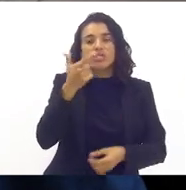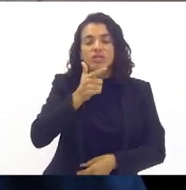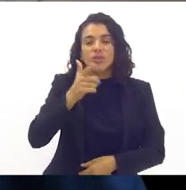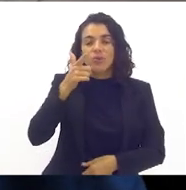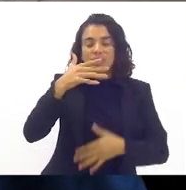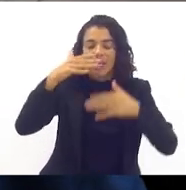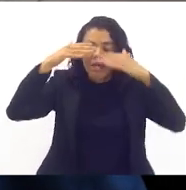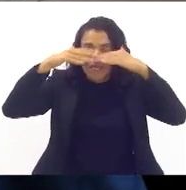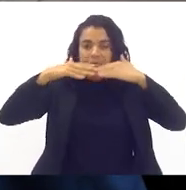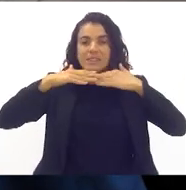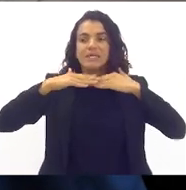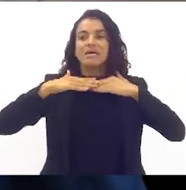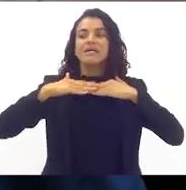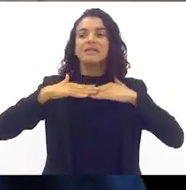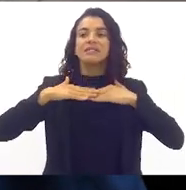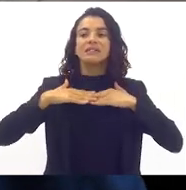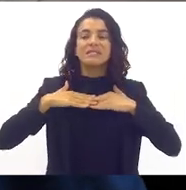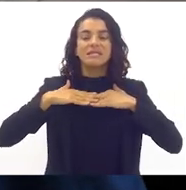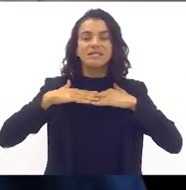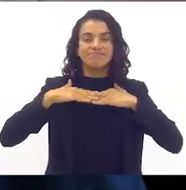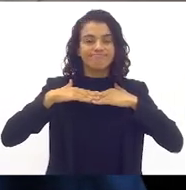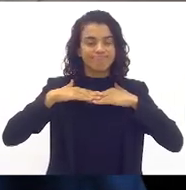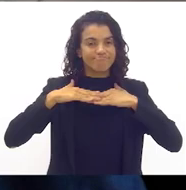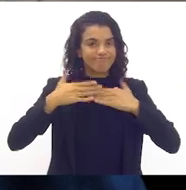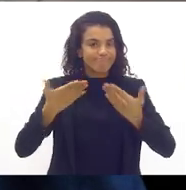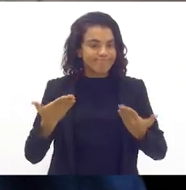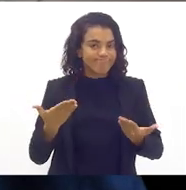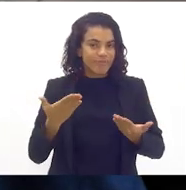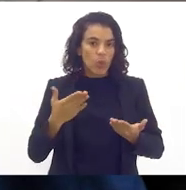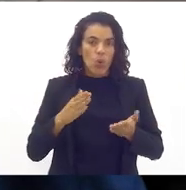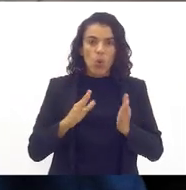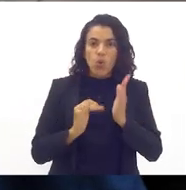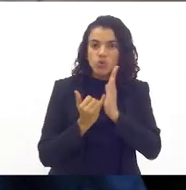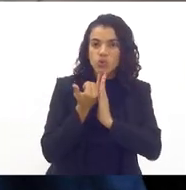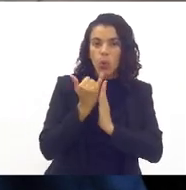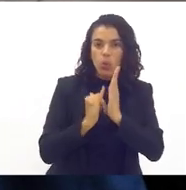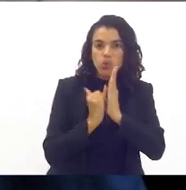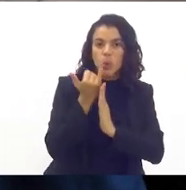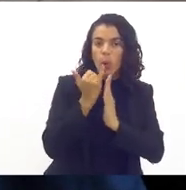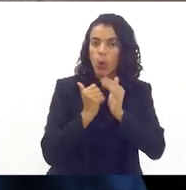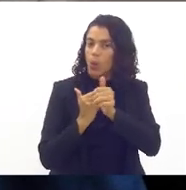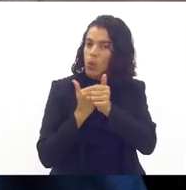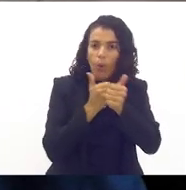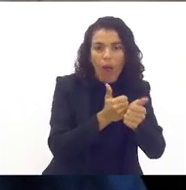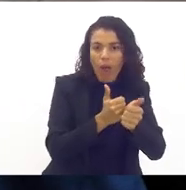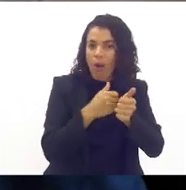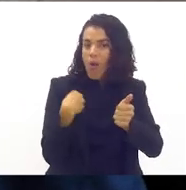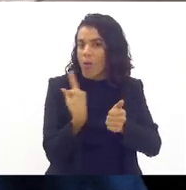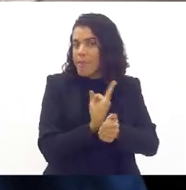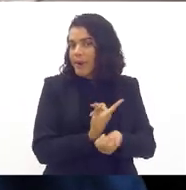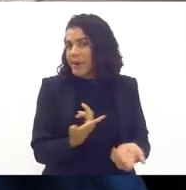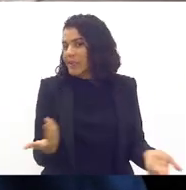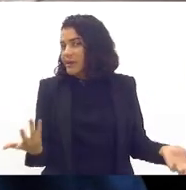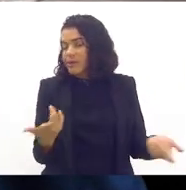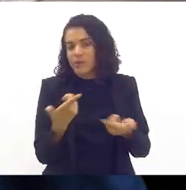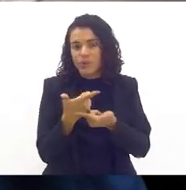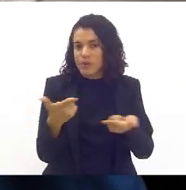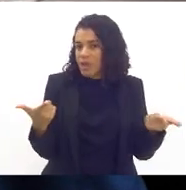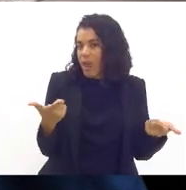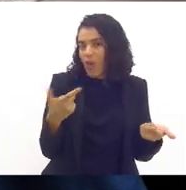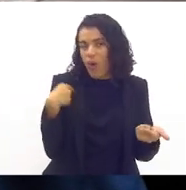o juro da dívida mais a inflação cresce acima do produto interno bruto? Não tem